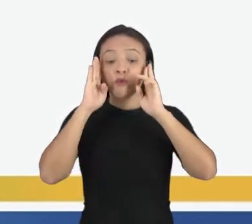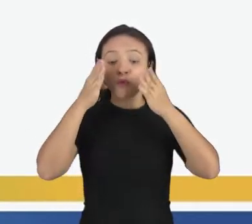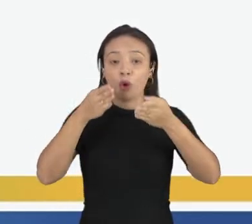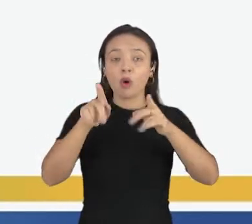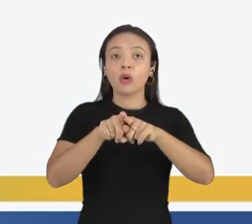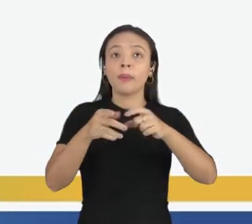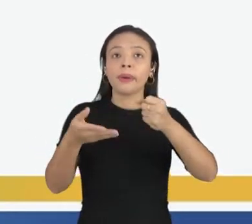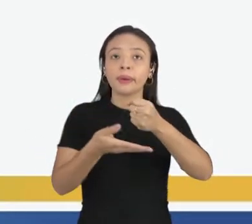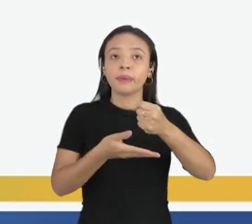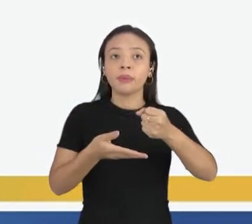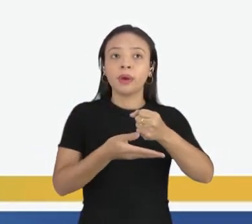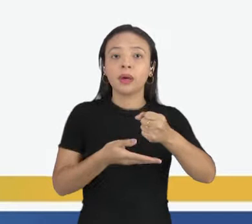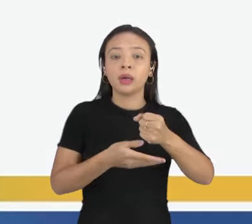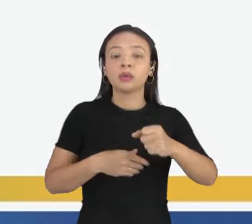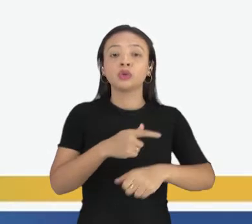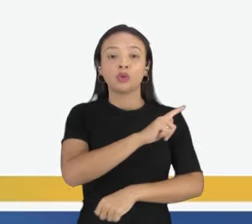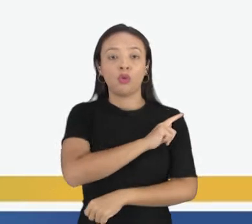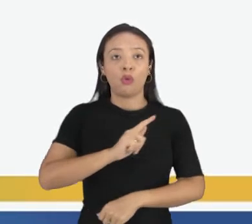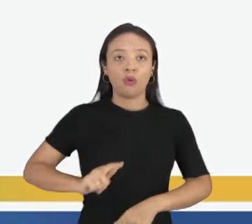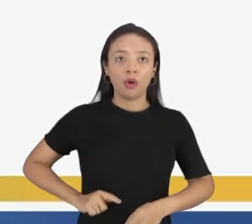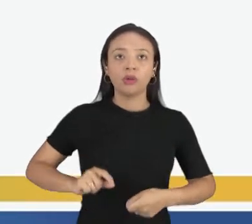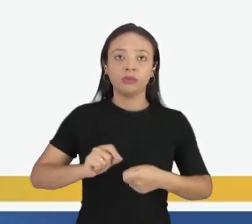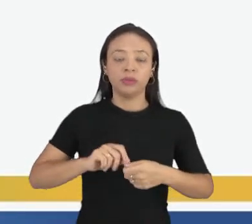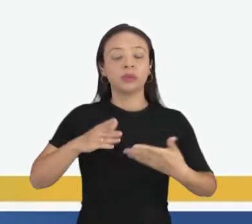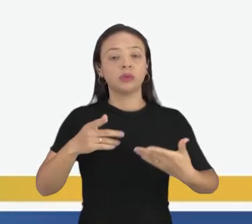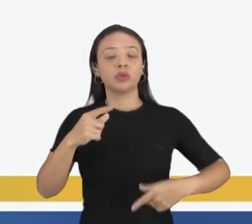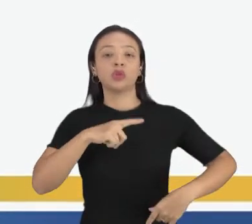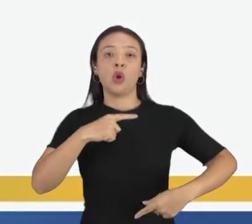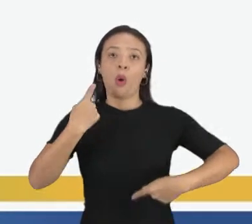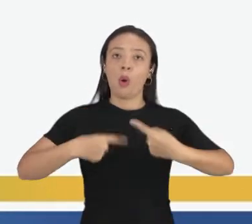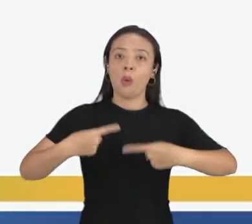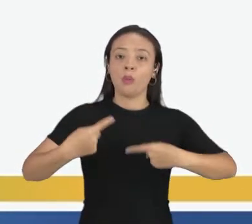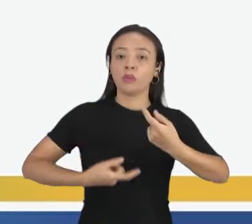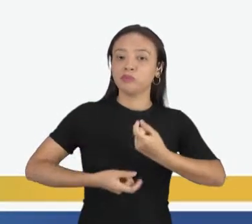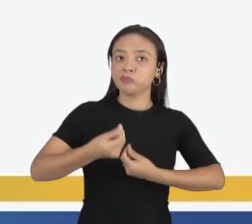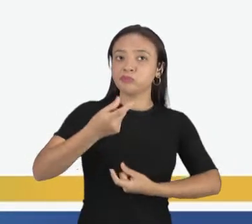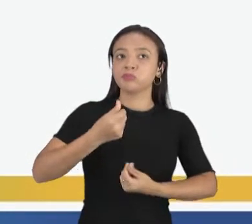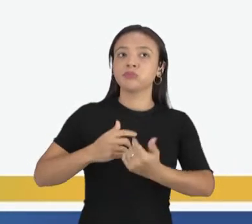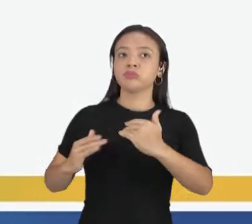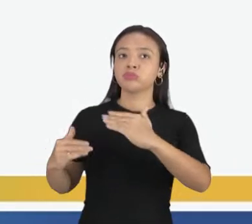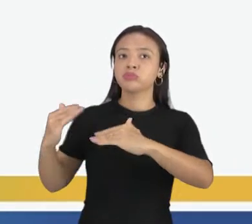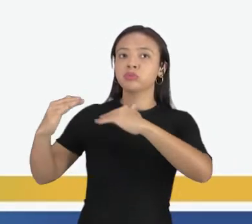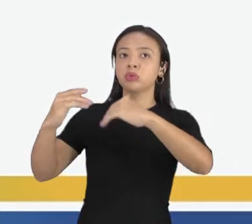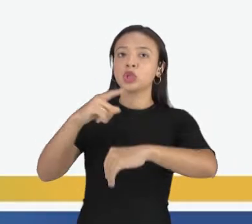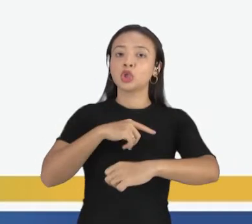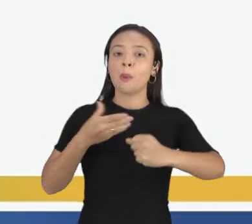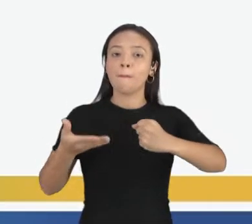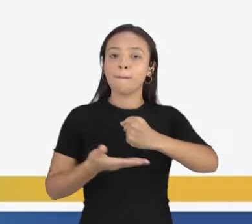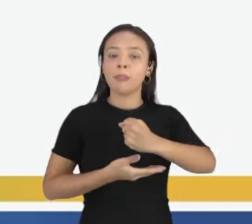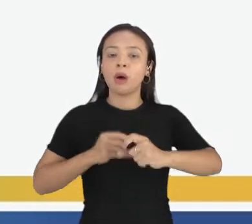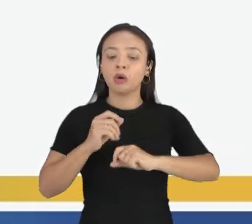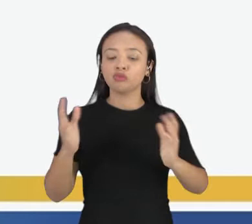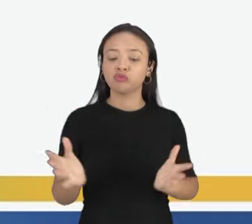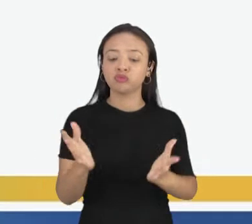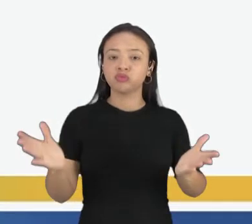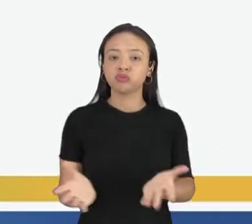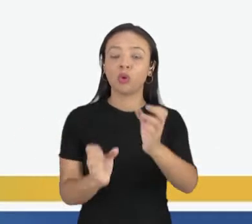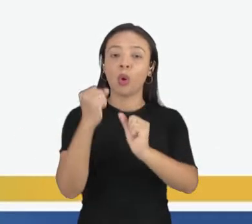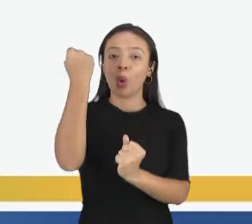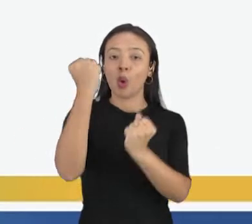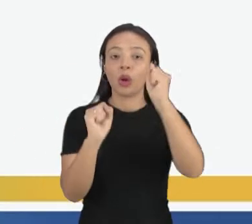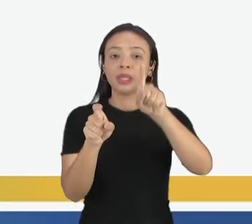do governo, né? Então, a política econômica desenvolvimentista baseava-se em estímulos à industrialização e